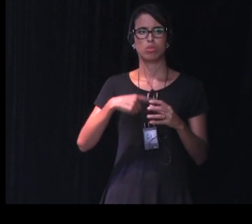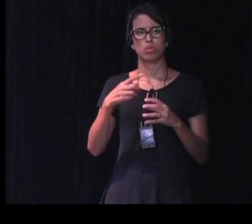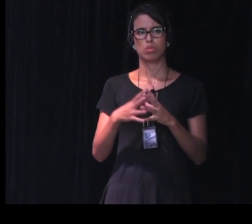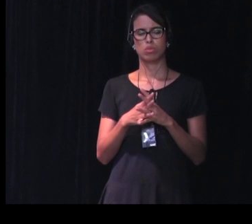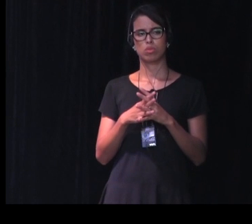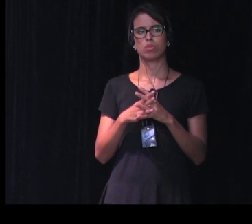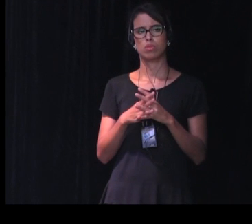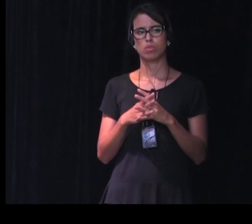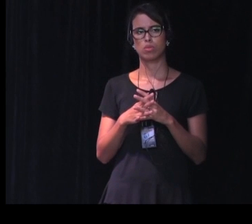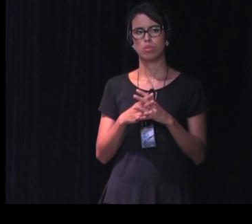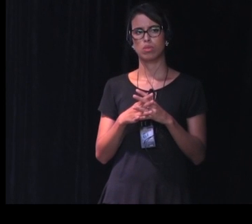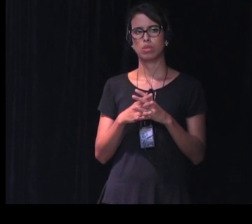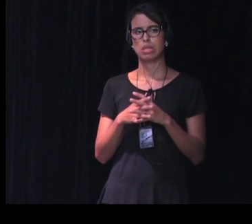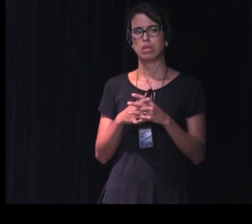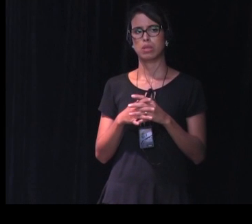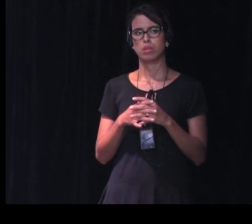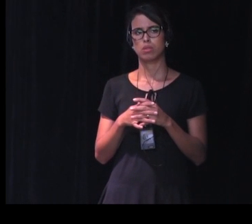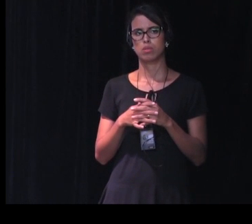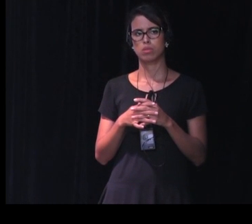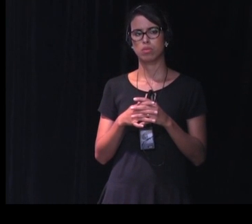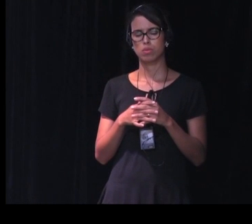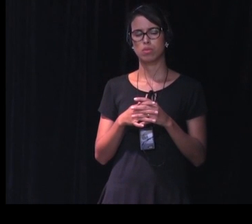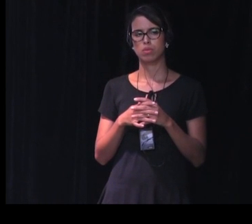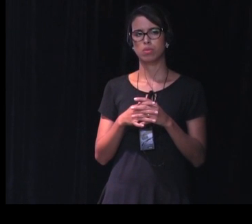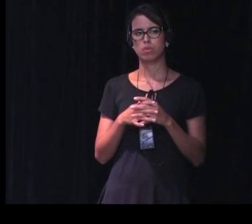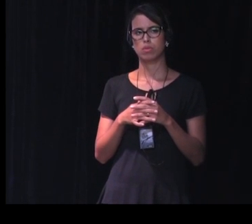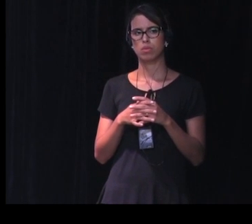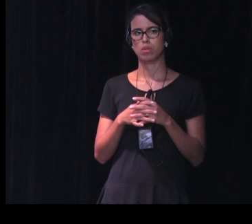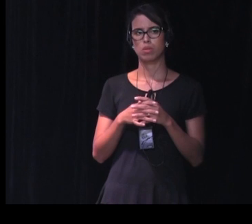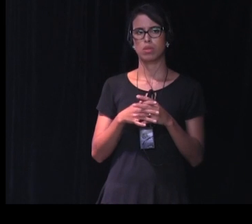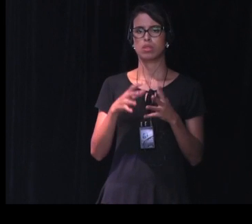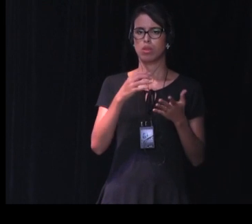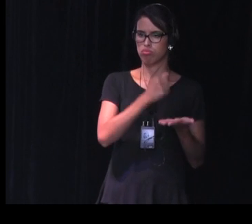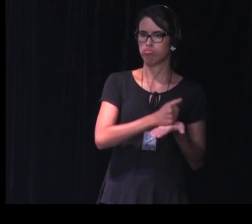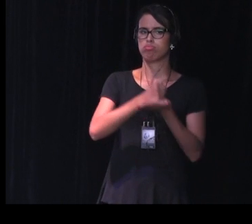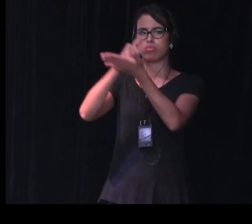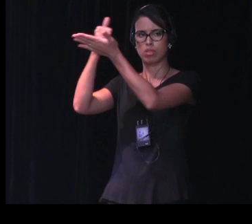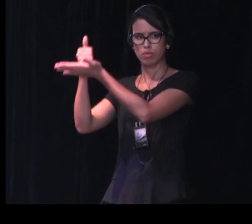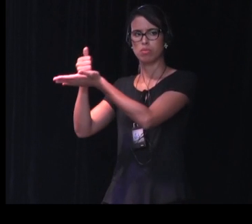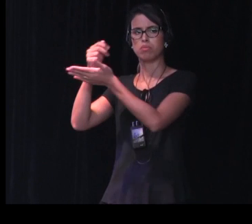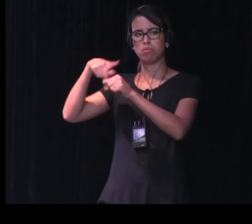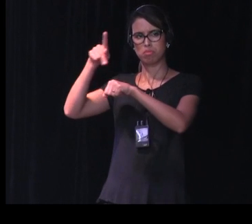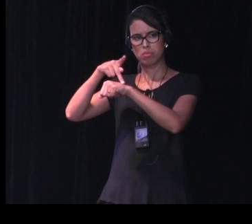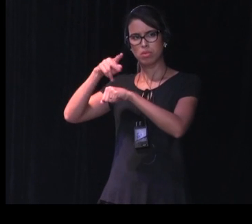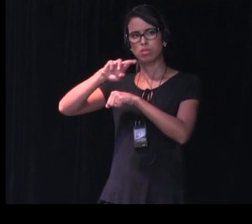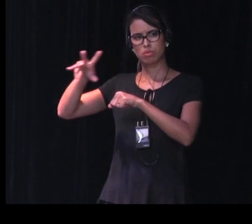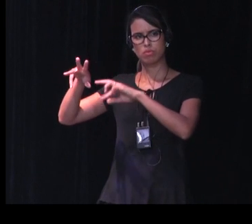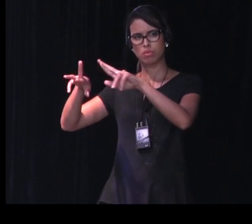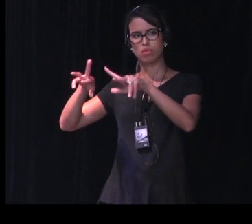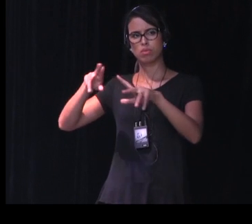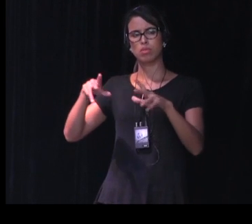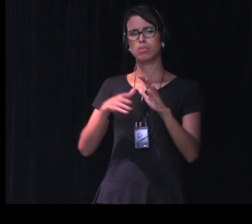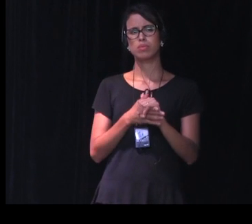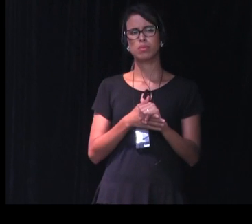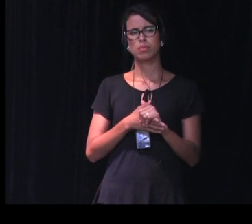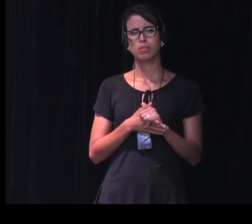e liquidou as videiras europeias. E daqui se levaram de novo para lá.